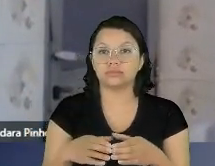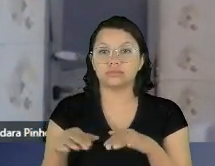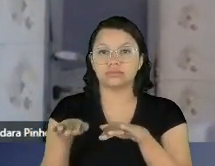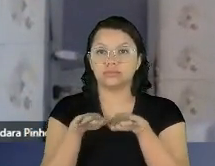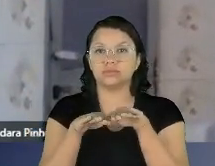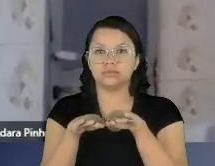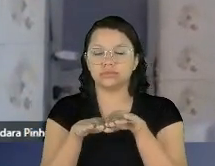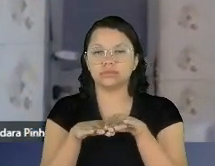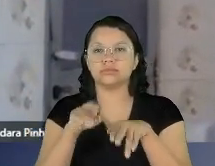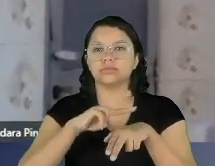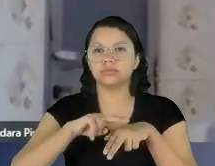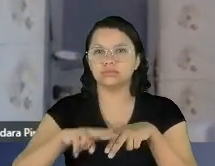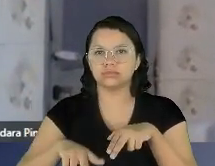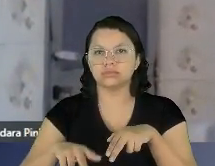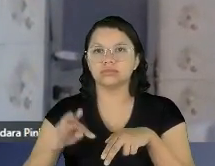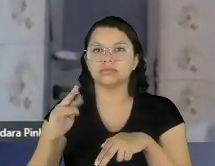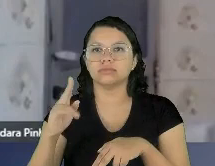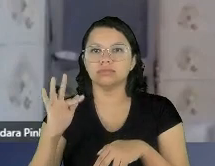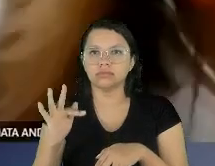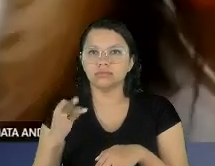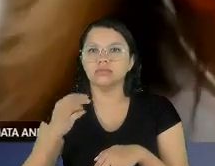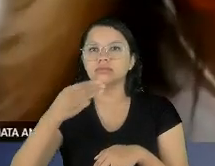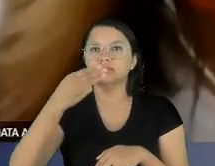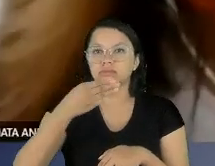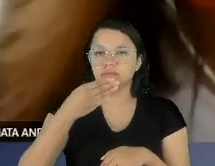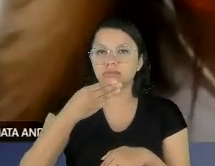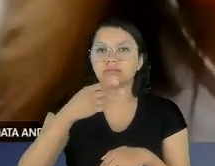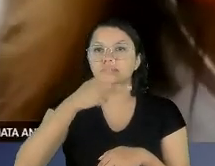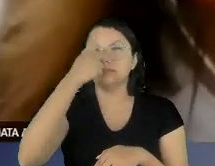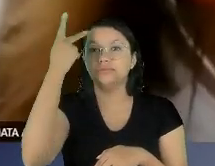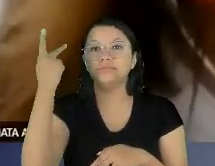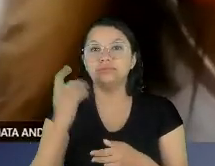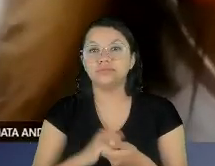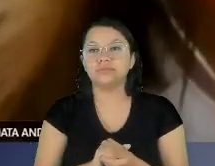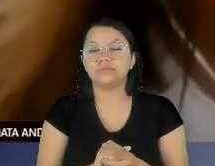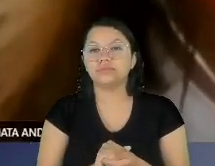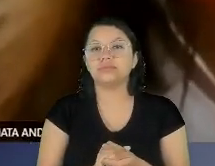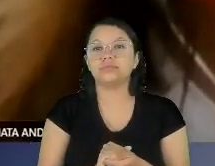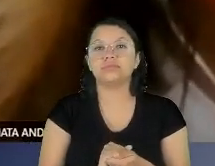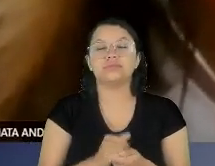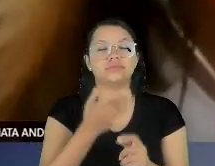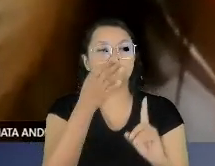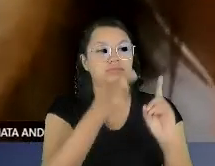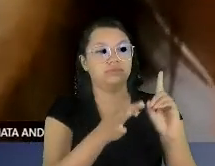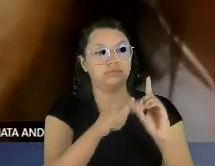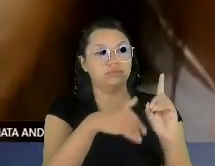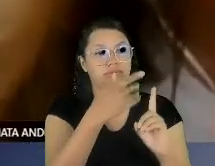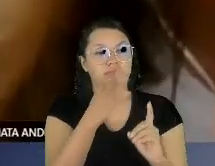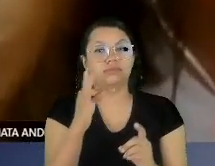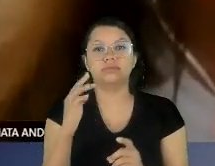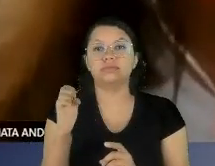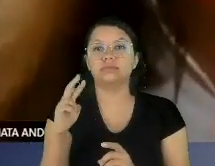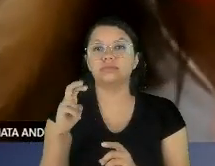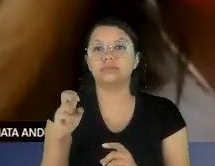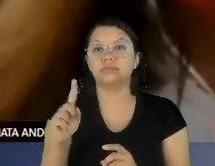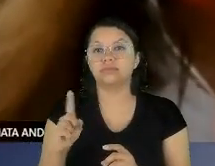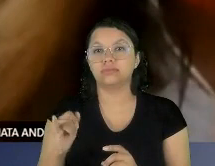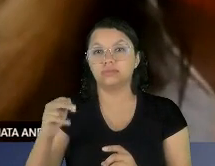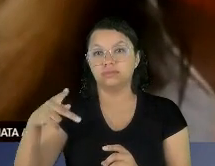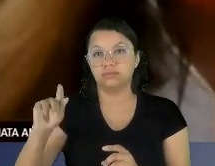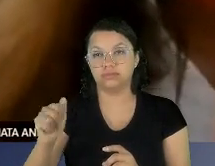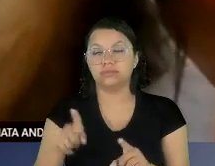do TRF3, nas pessoas da desembargadora Caseta e Inês Virgínia e da juíza